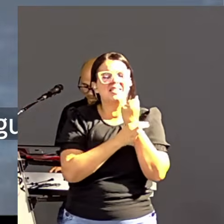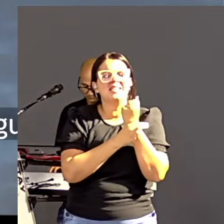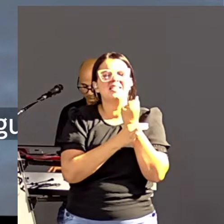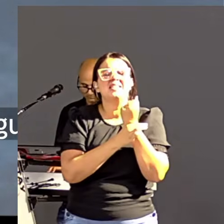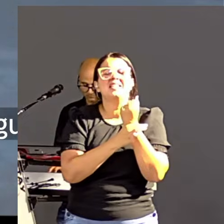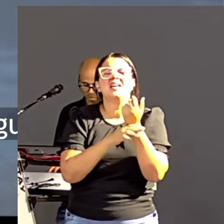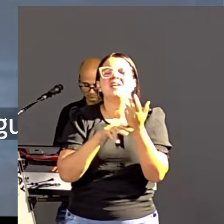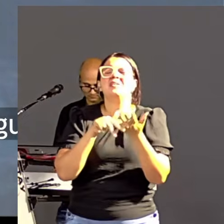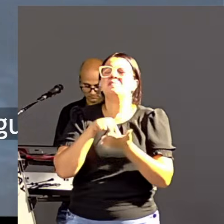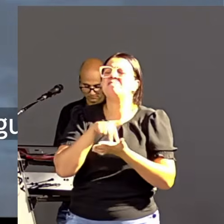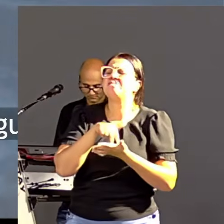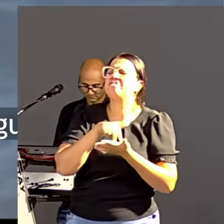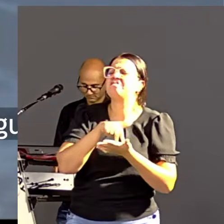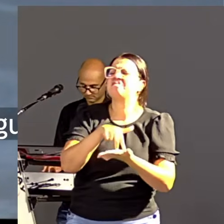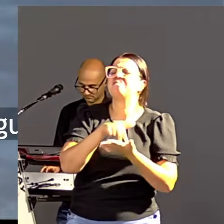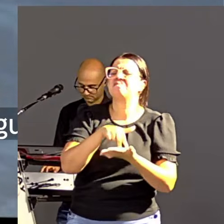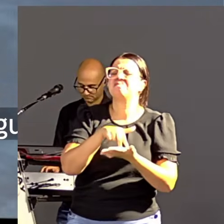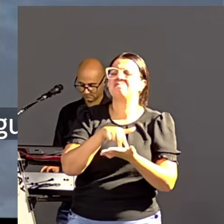estarei